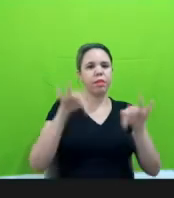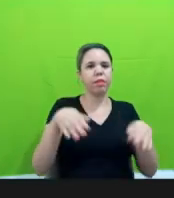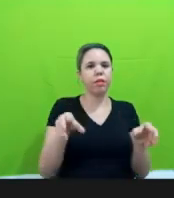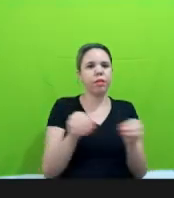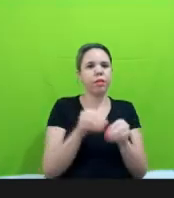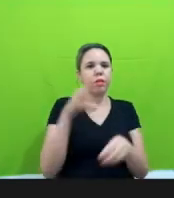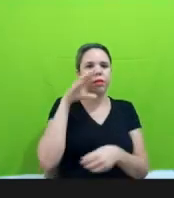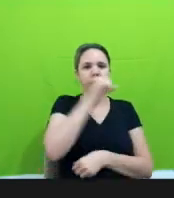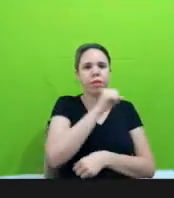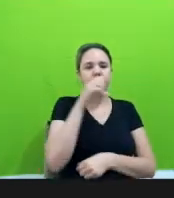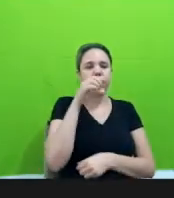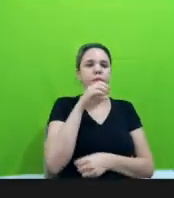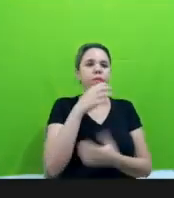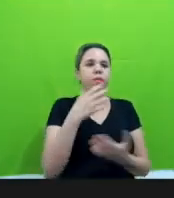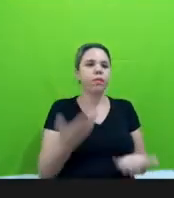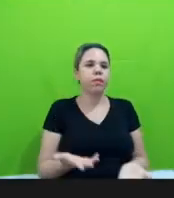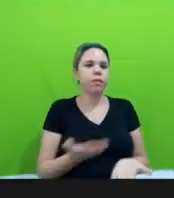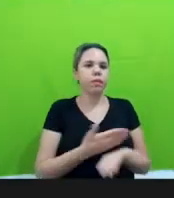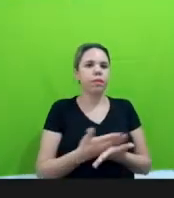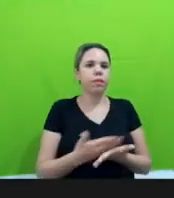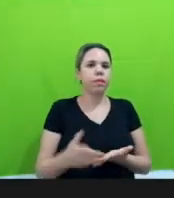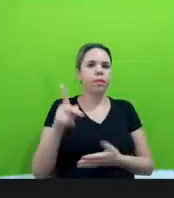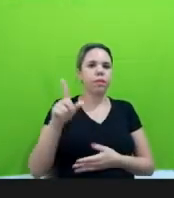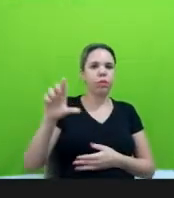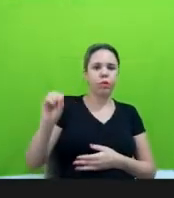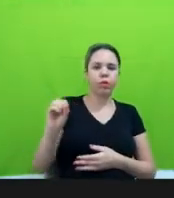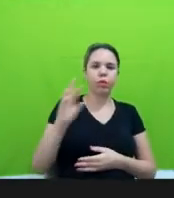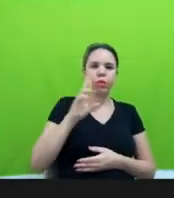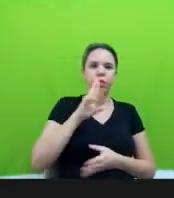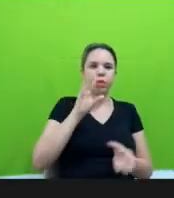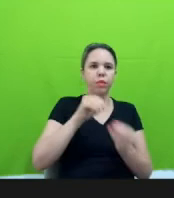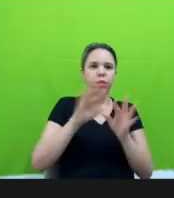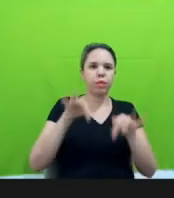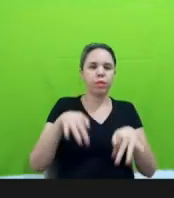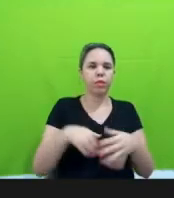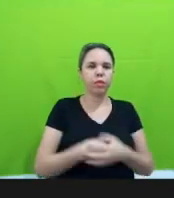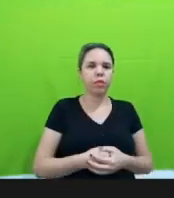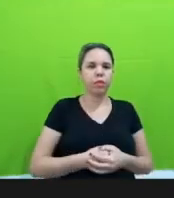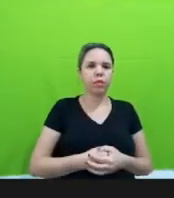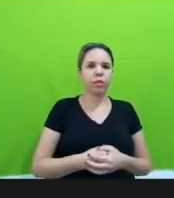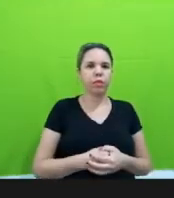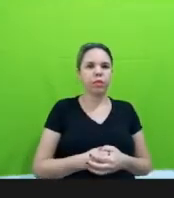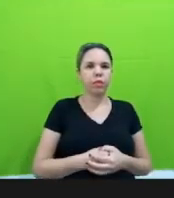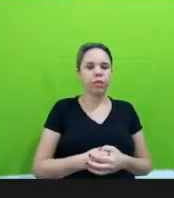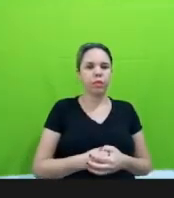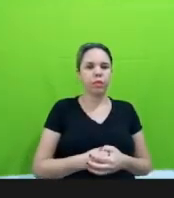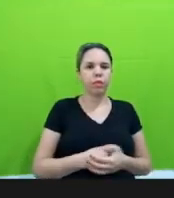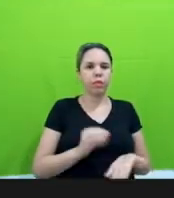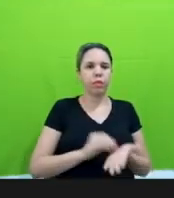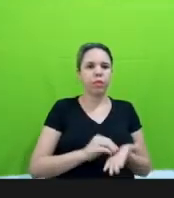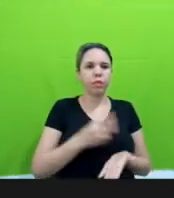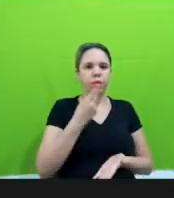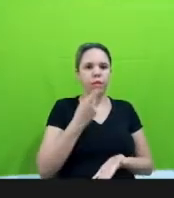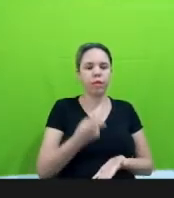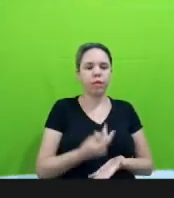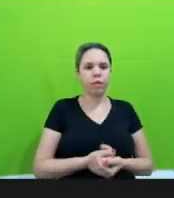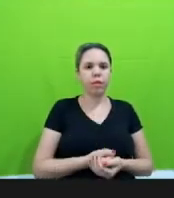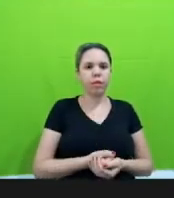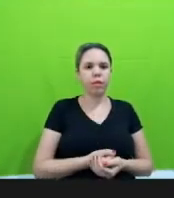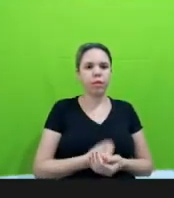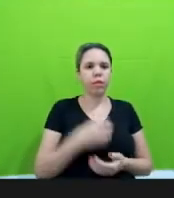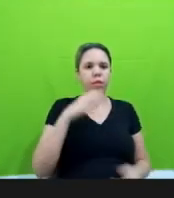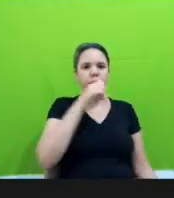rapidinho aqui. Vou começar com o Paulo. Paulo, suas considerações finais, né? Tem algo que faltou falar aí? Que dê para falar